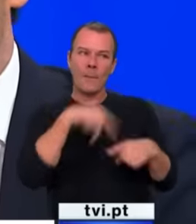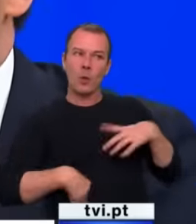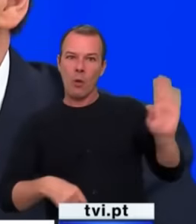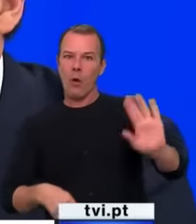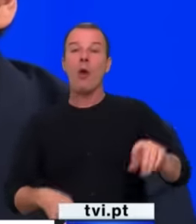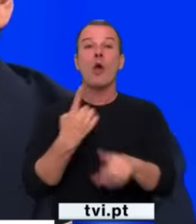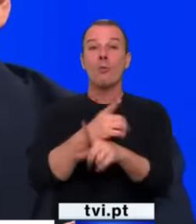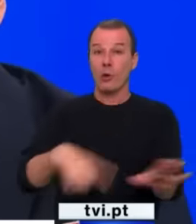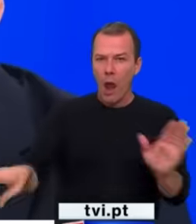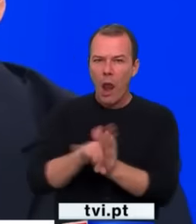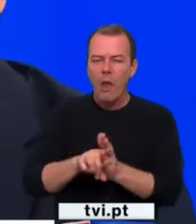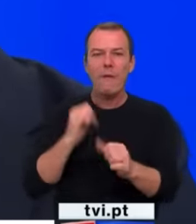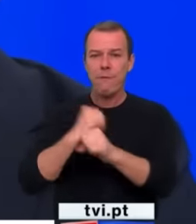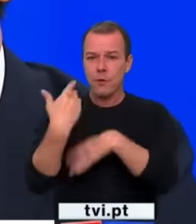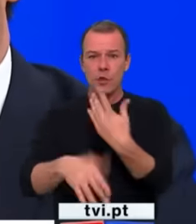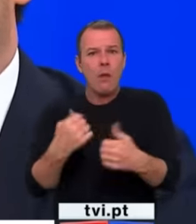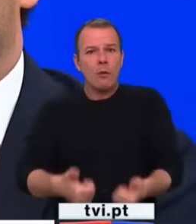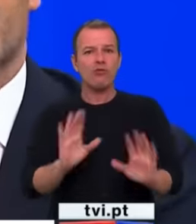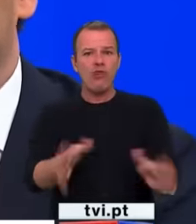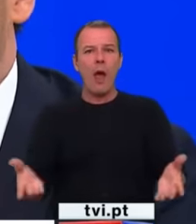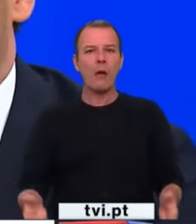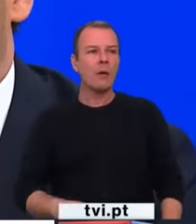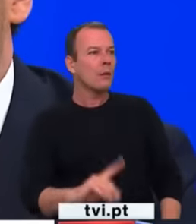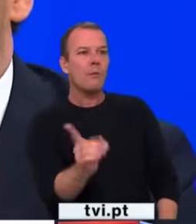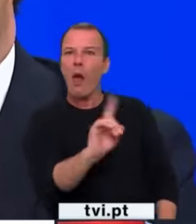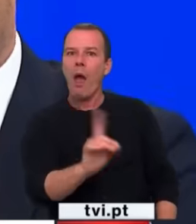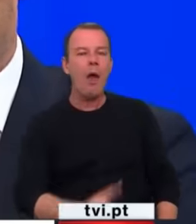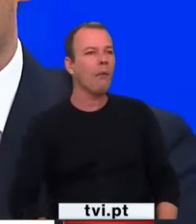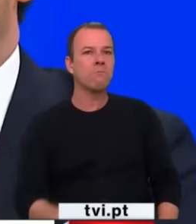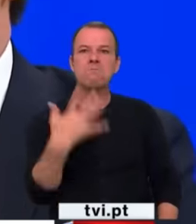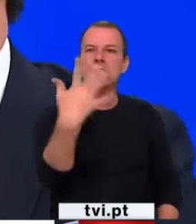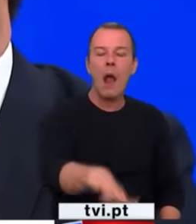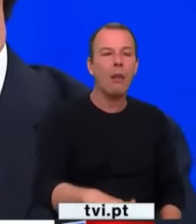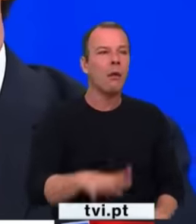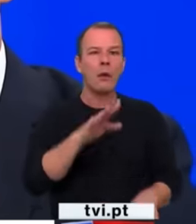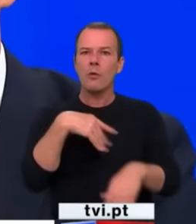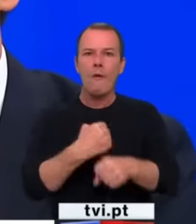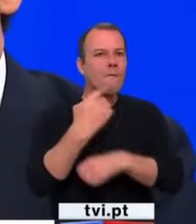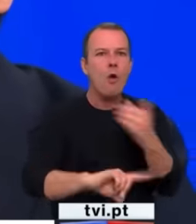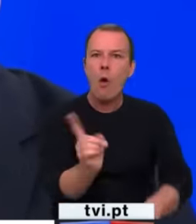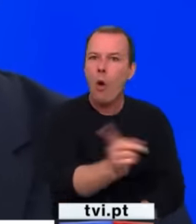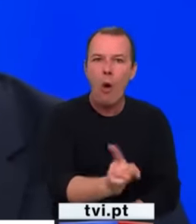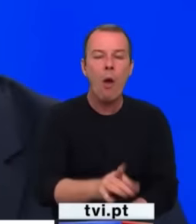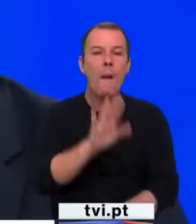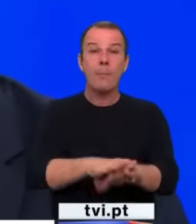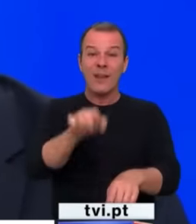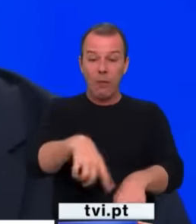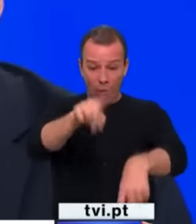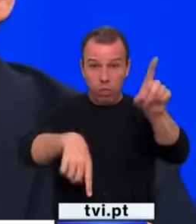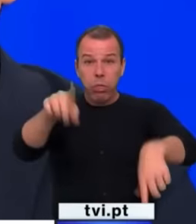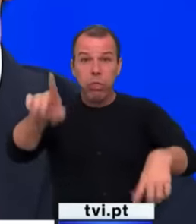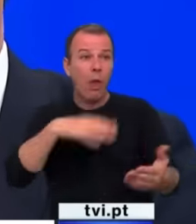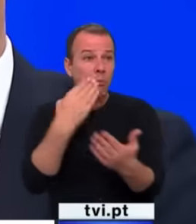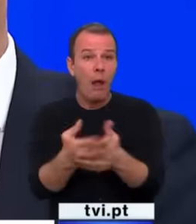lei já funciona nestes termos. Mas eu tenho uma novidade para lhe dar. Não funciona. Por isso é que tivemos os zigue-zagues que temos tido. E se funcionasse bem,